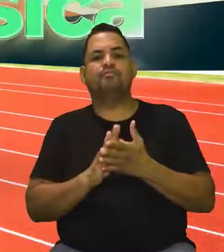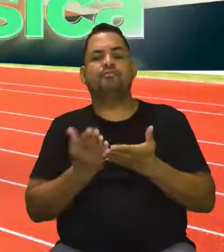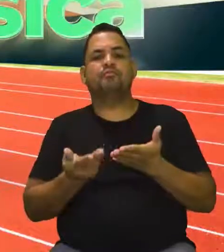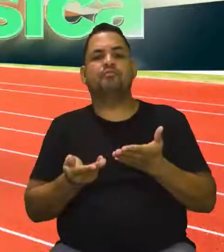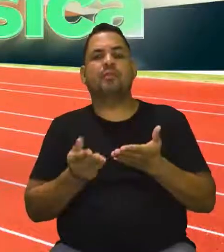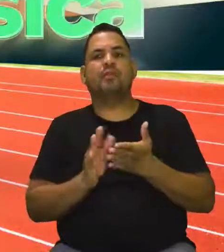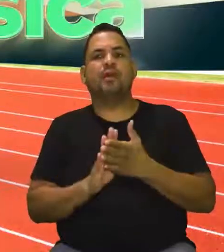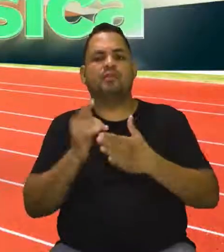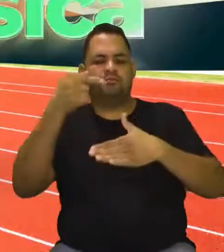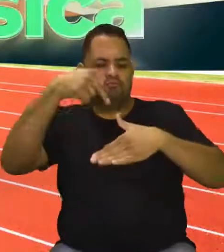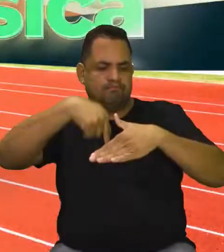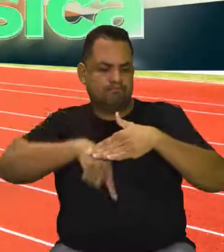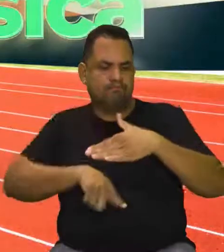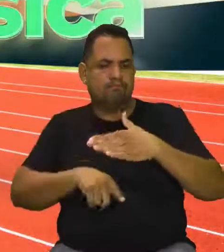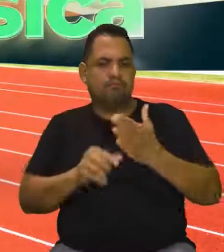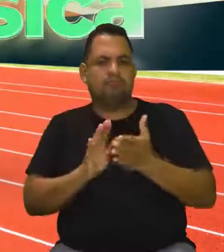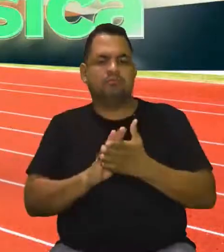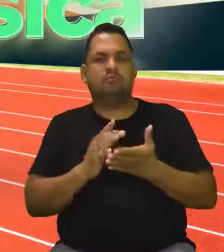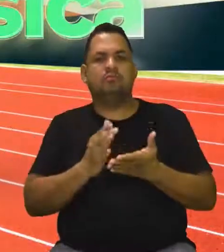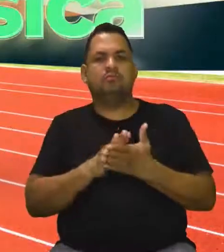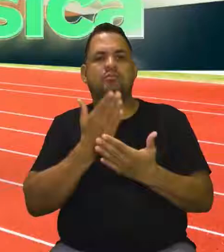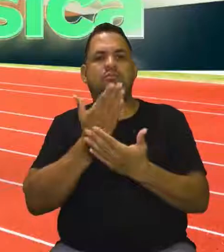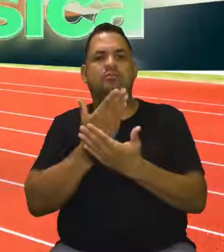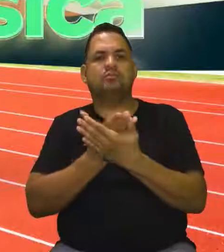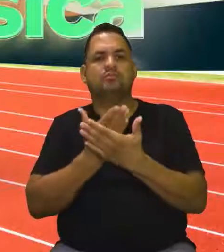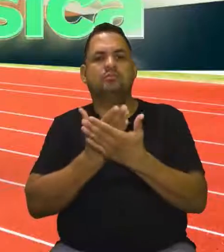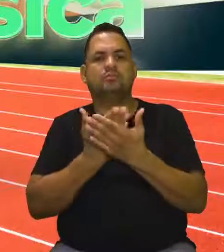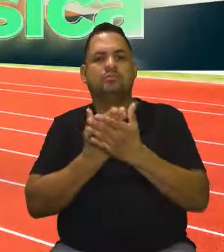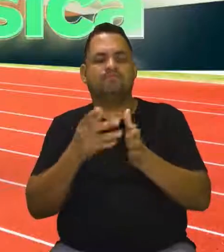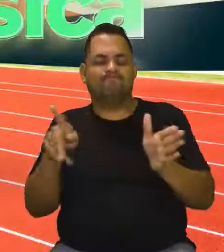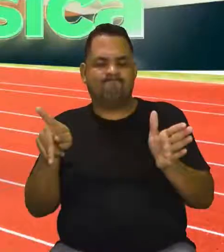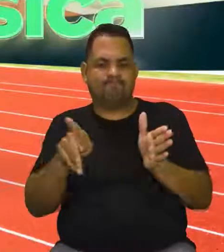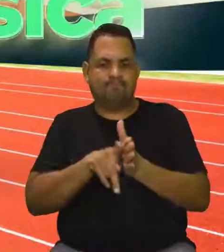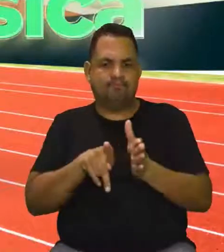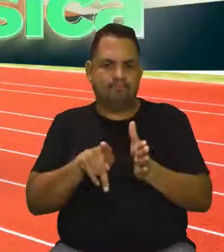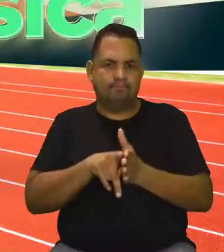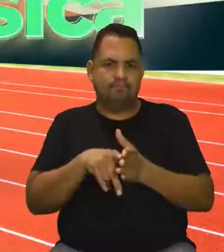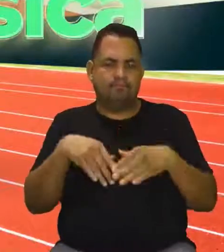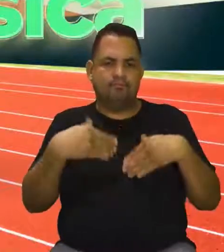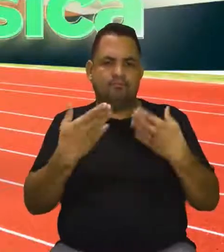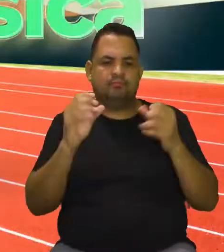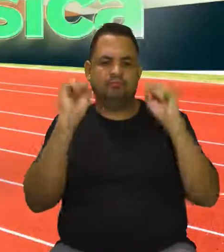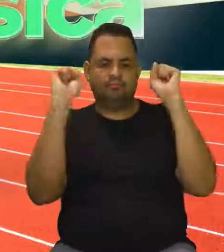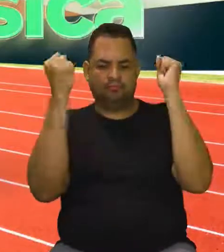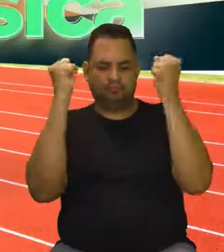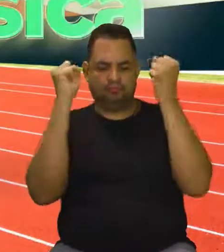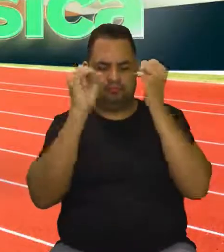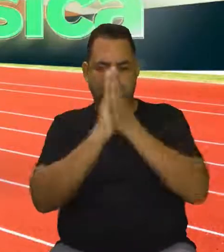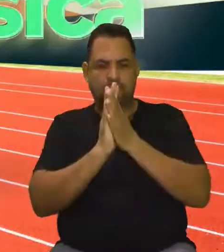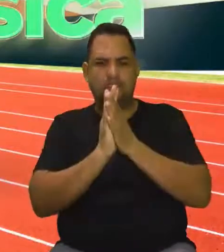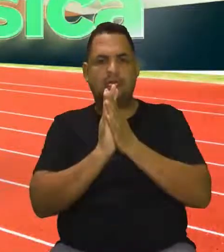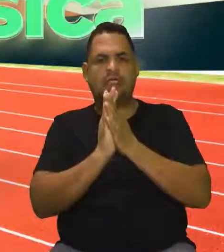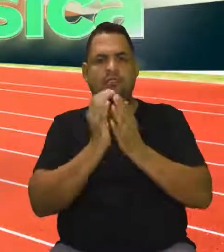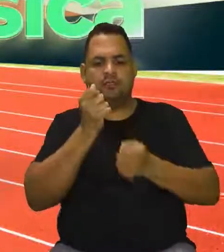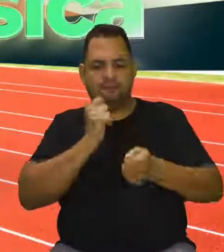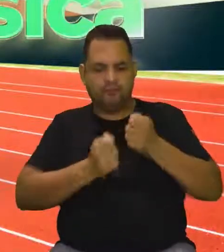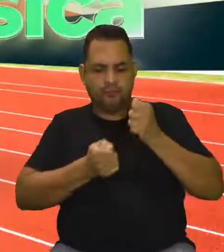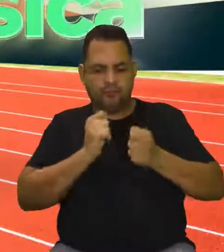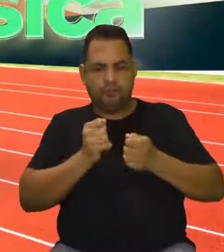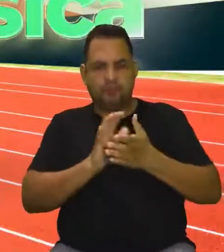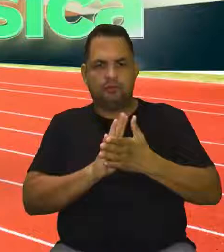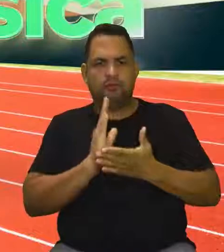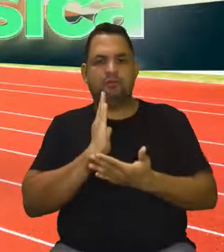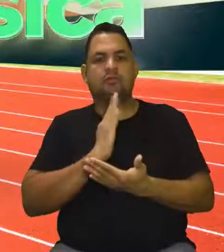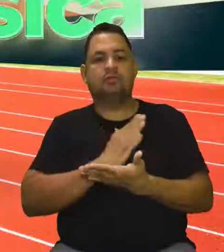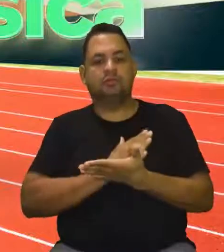no aprofundamento e aí nós vamos estudar especificamente a ginástica funcional. Então, já fiz